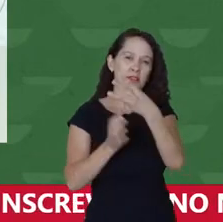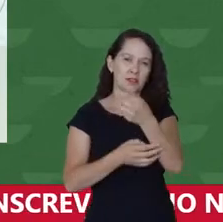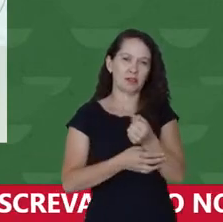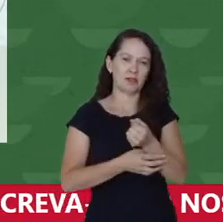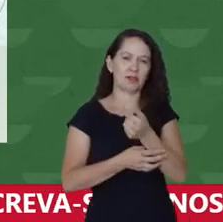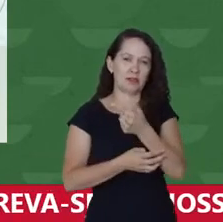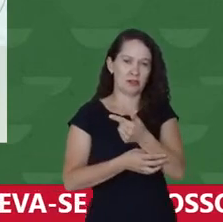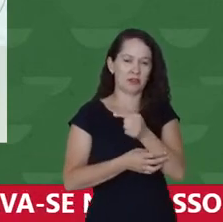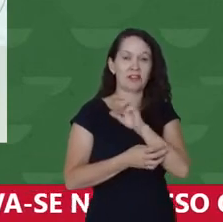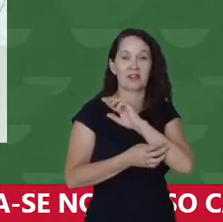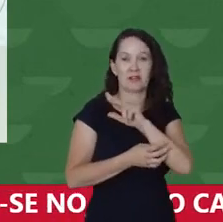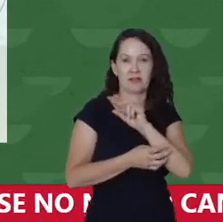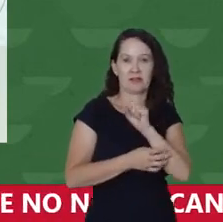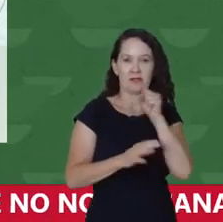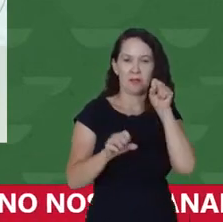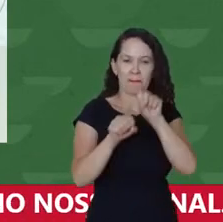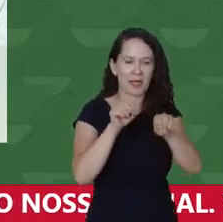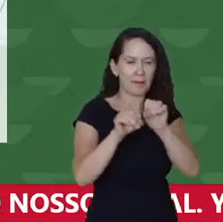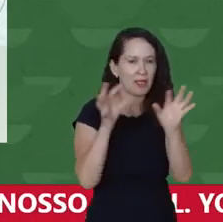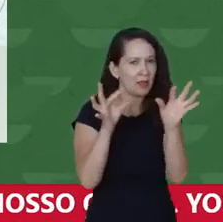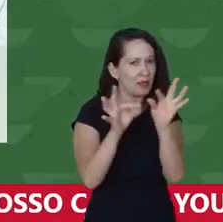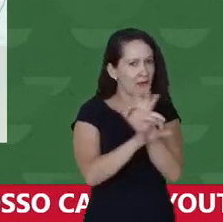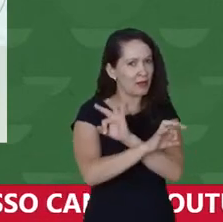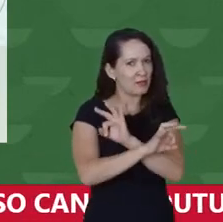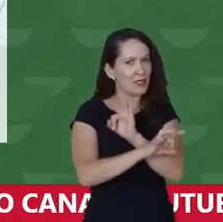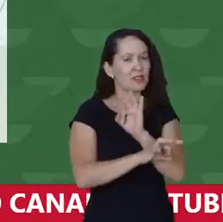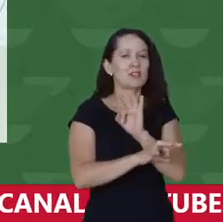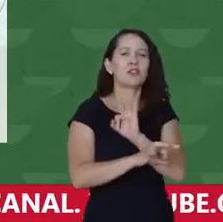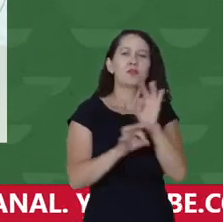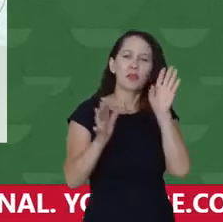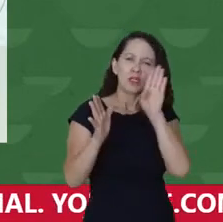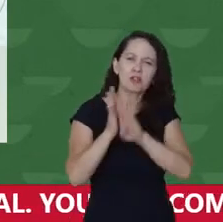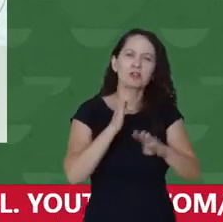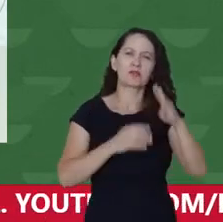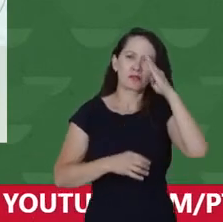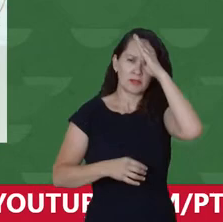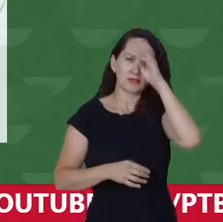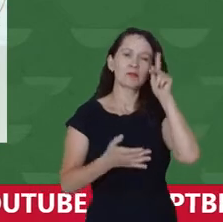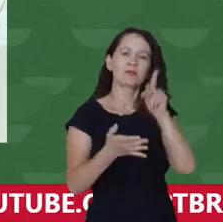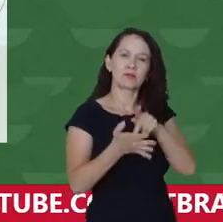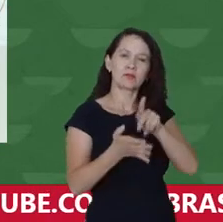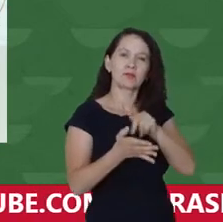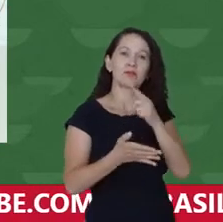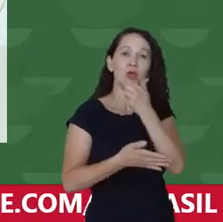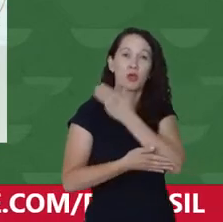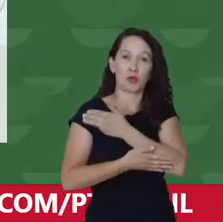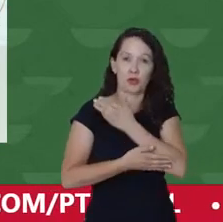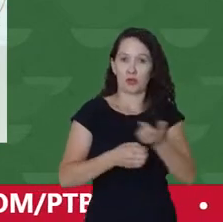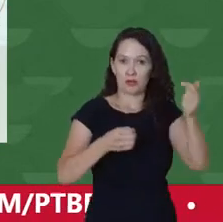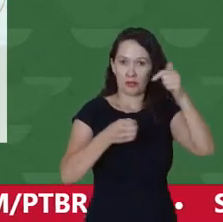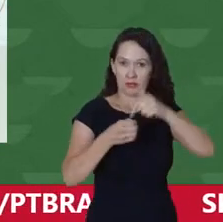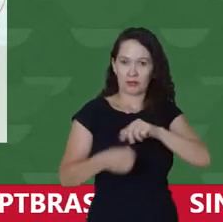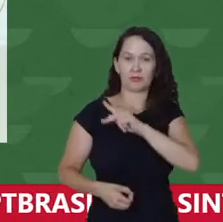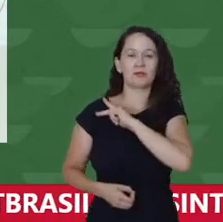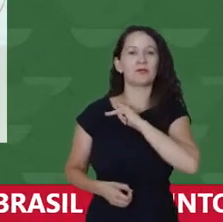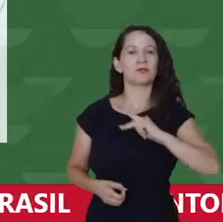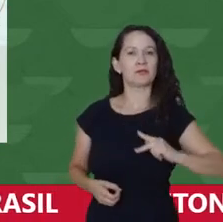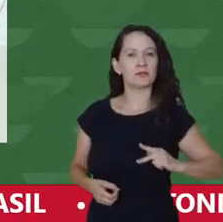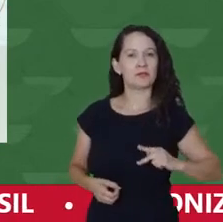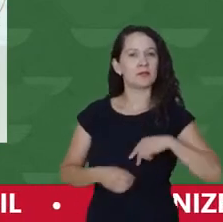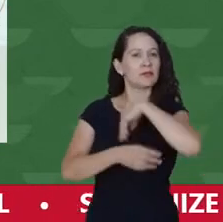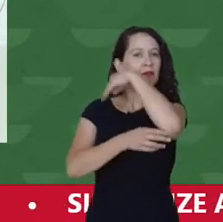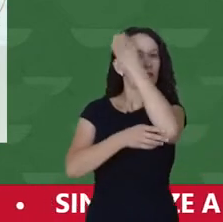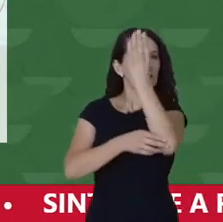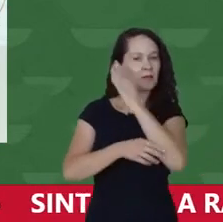só isso, para poder derrotar Bolsonaro, para que o impeachment, de fato, avance, para que Lula volte a ser presidente, que o